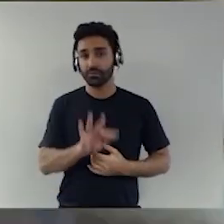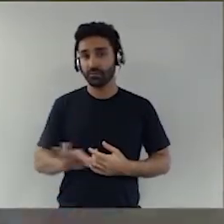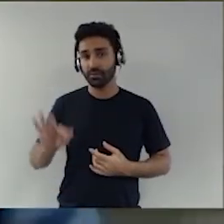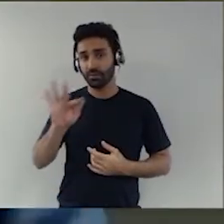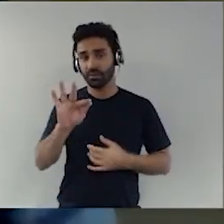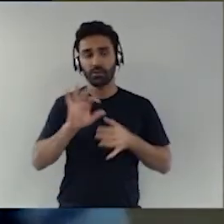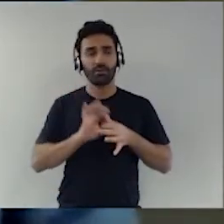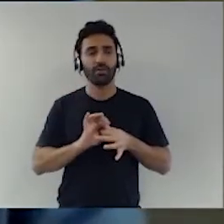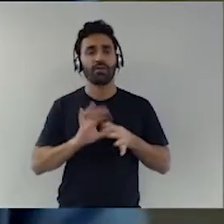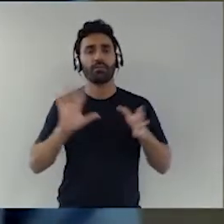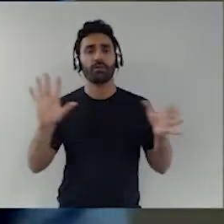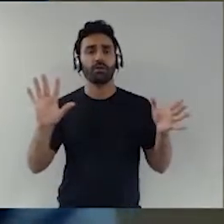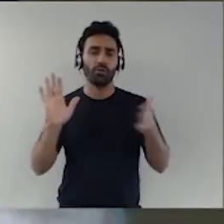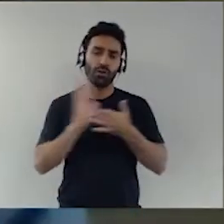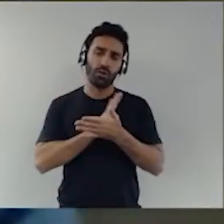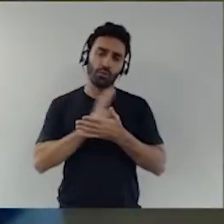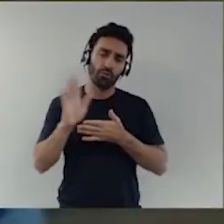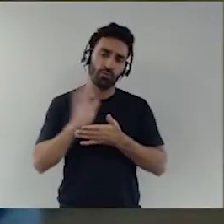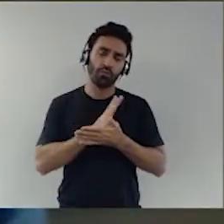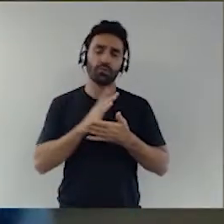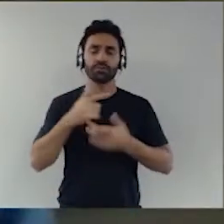libera determinadas atividades,